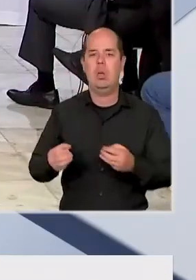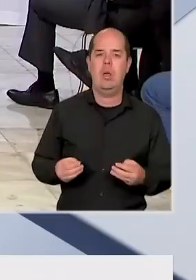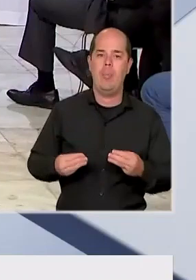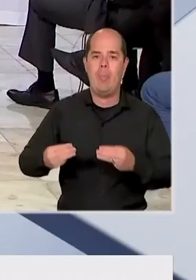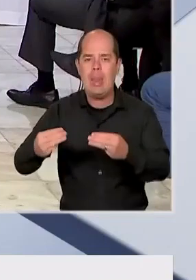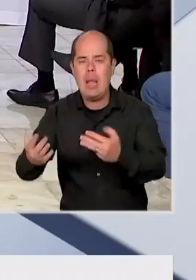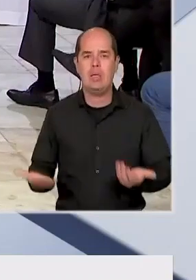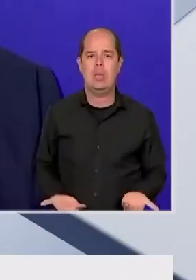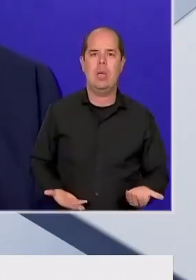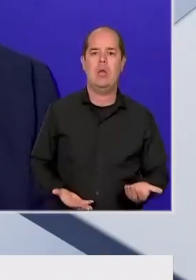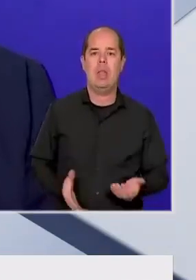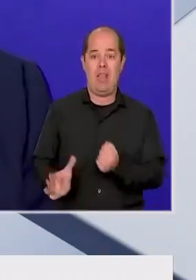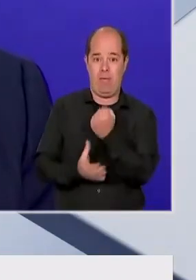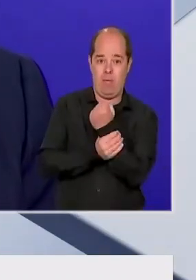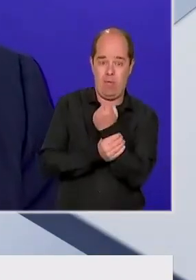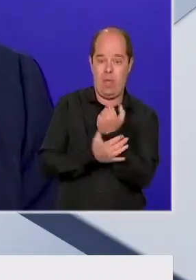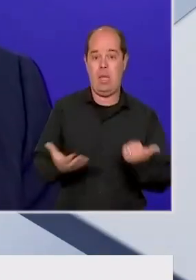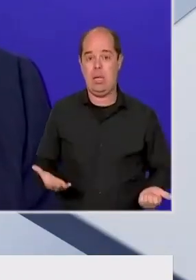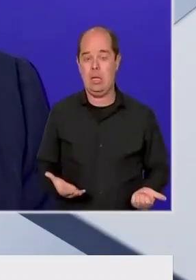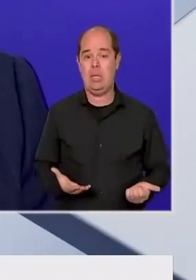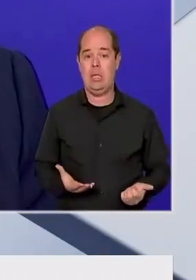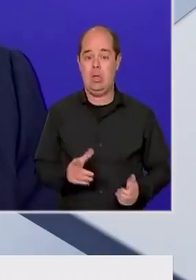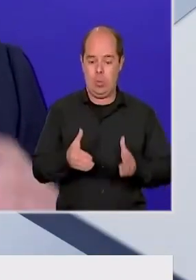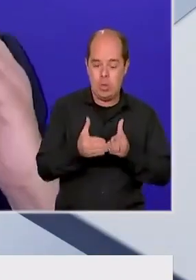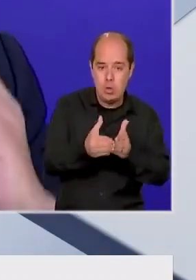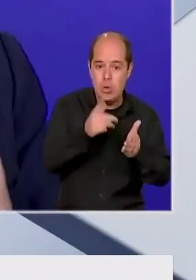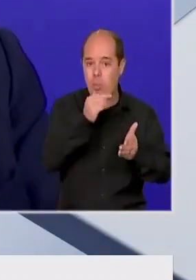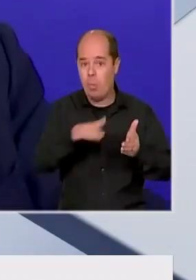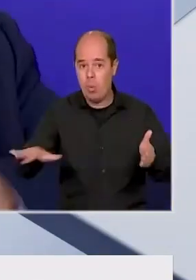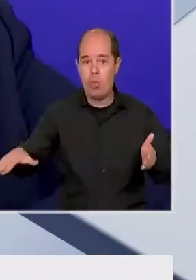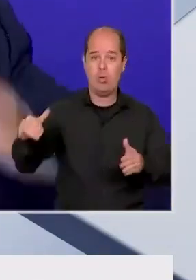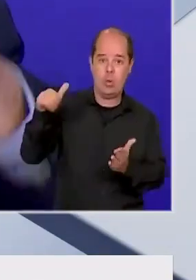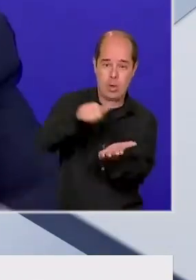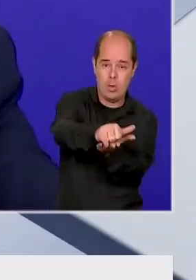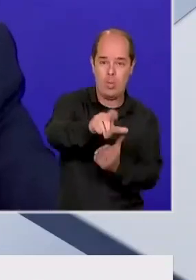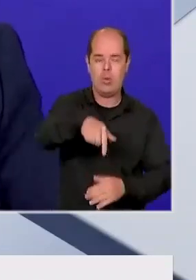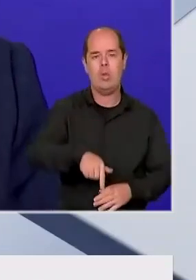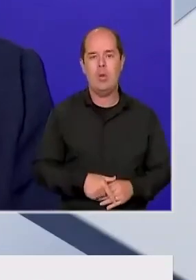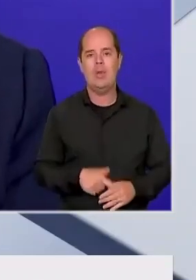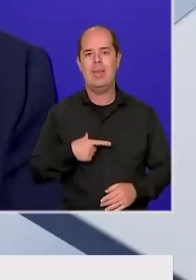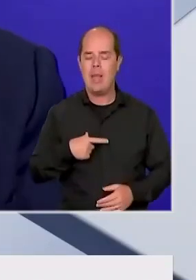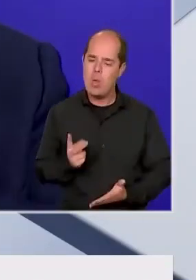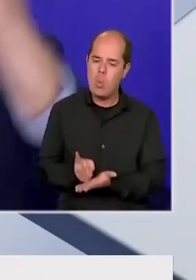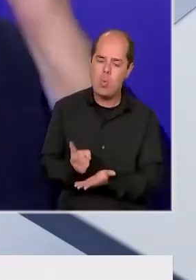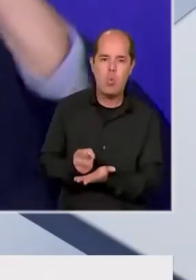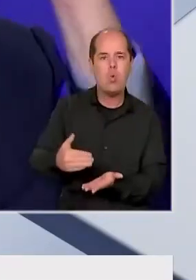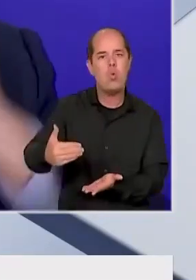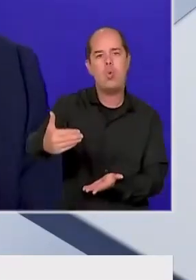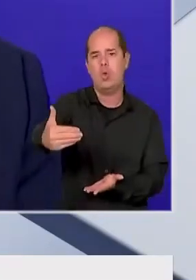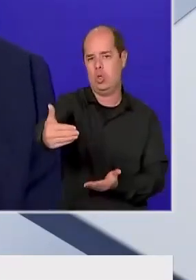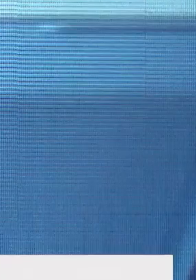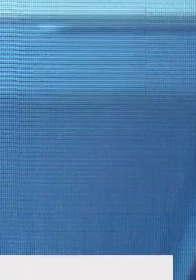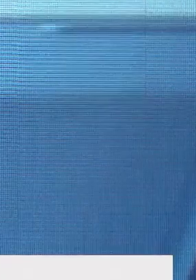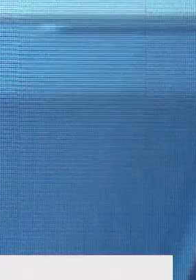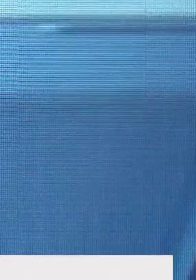é o fato de o governo federal tá anunciando esta operação por conta de uma situação mais grave aí vamos dizer no Rio de Janeiro Claro tem